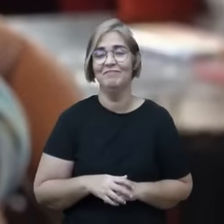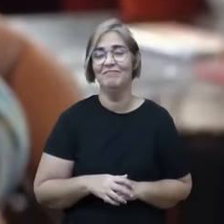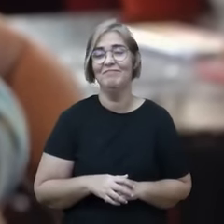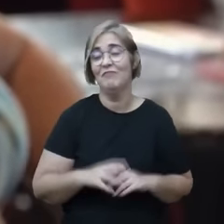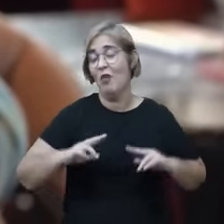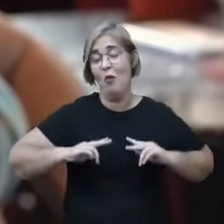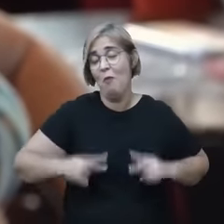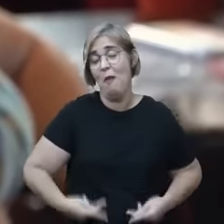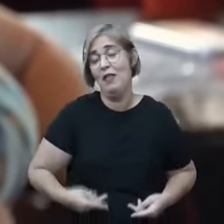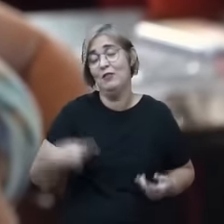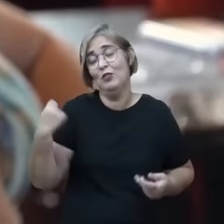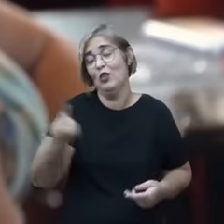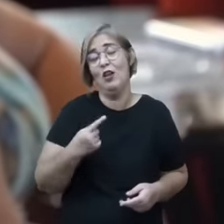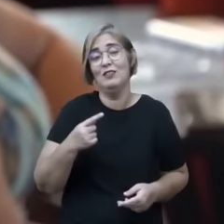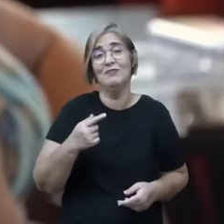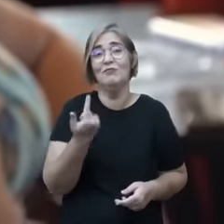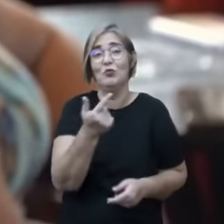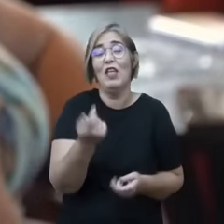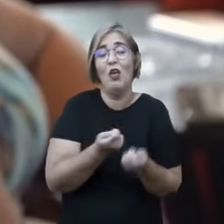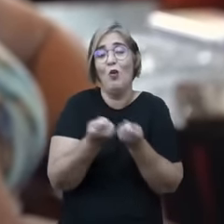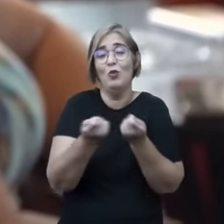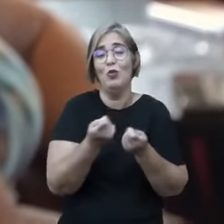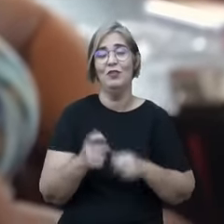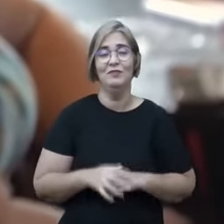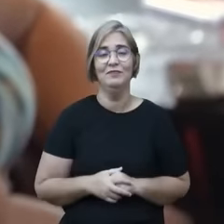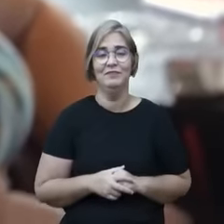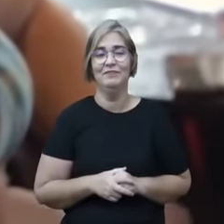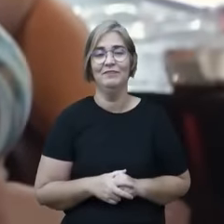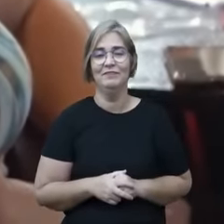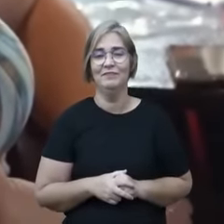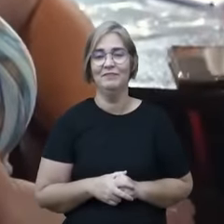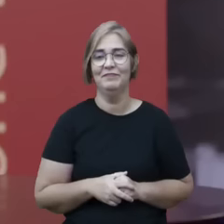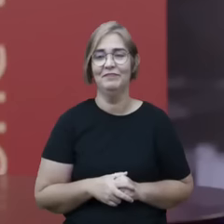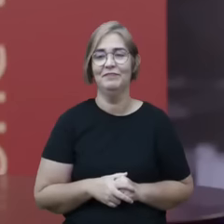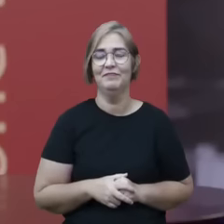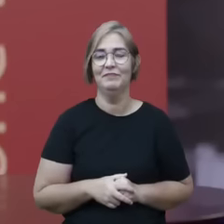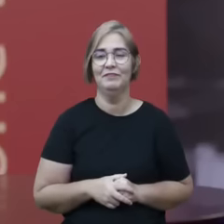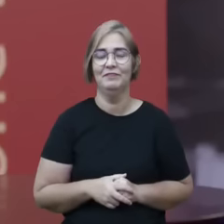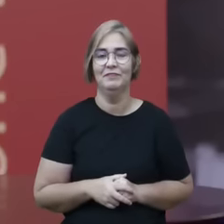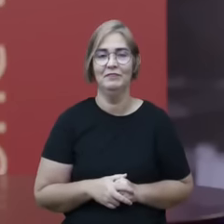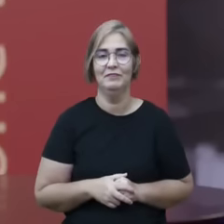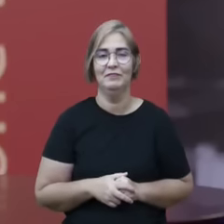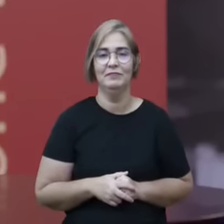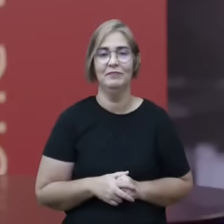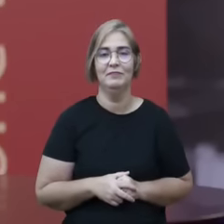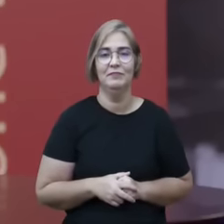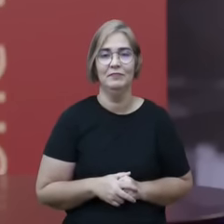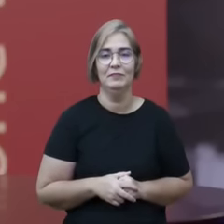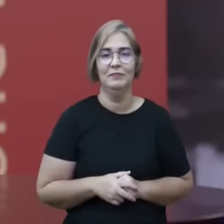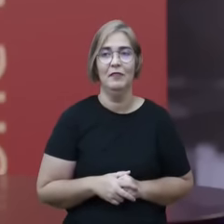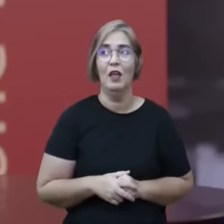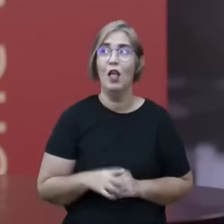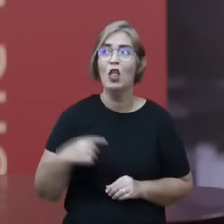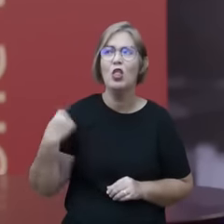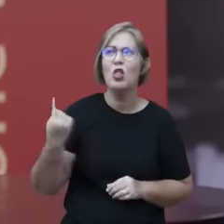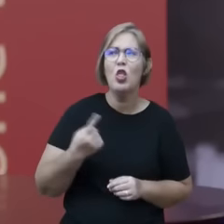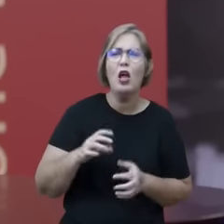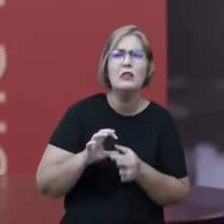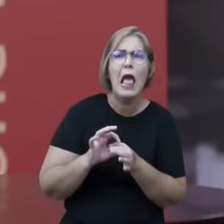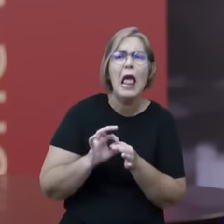humana, não é? Então, eh, mesmo nós, o nosso livre arbítrio não é